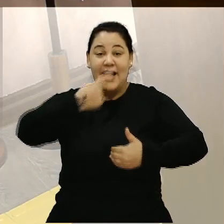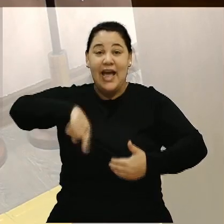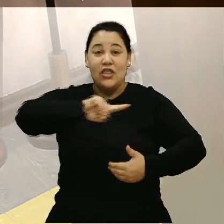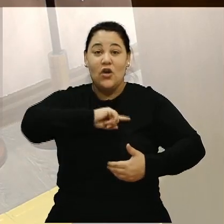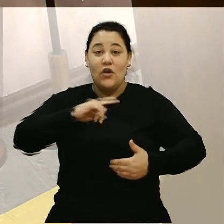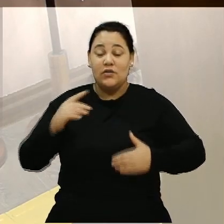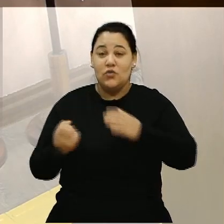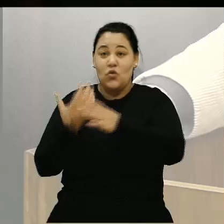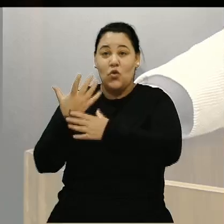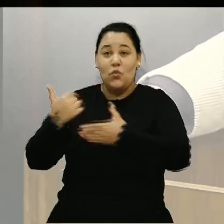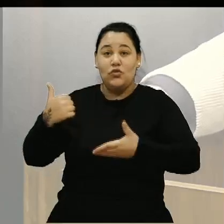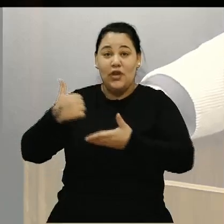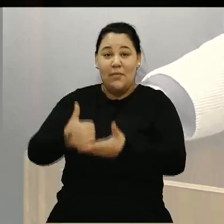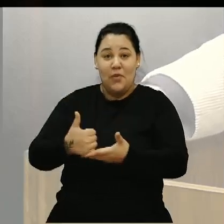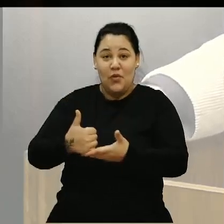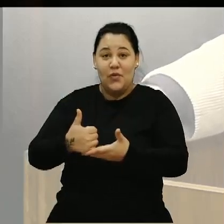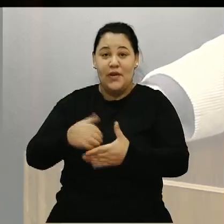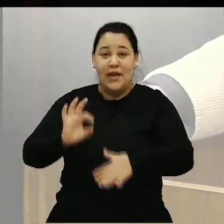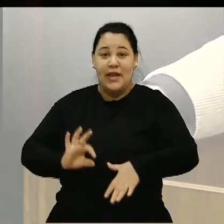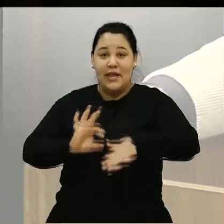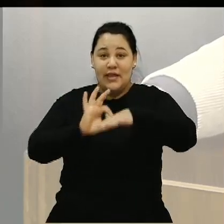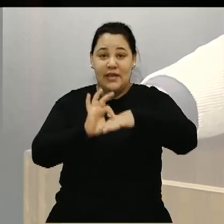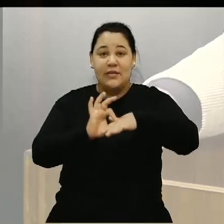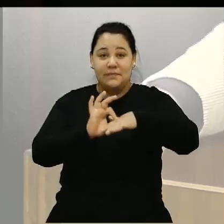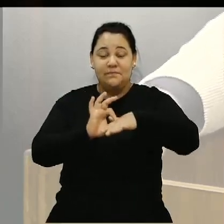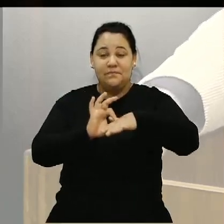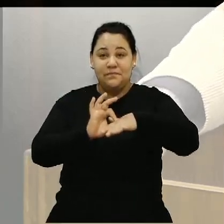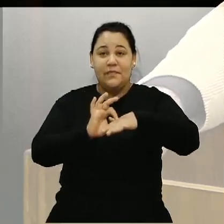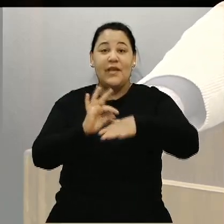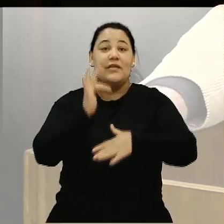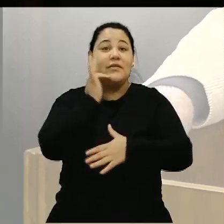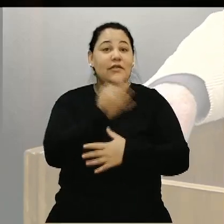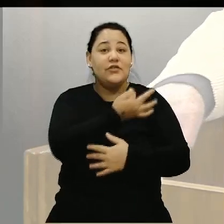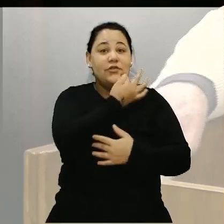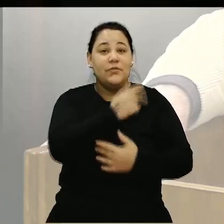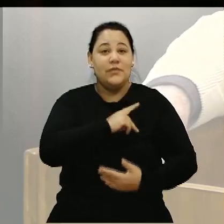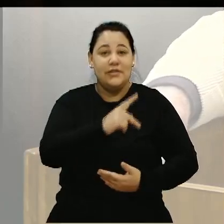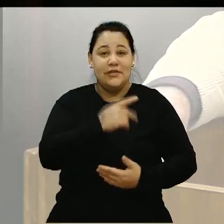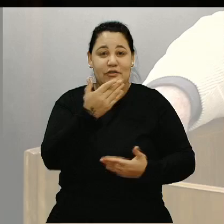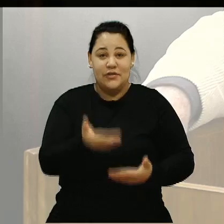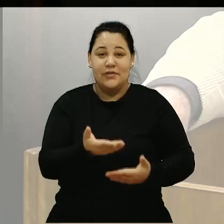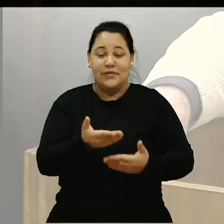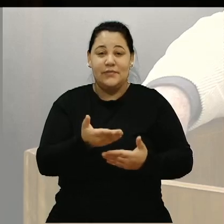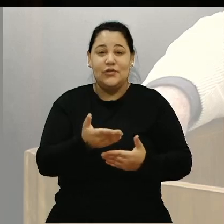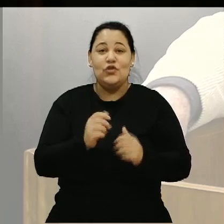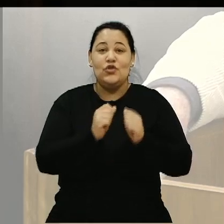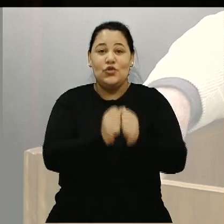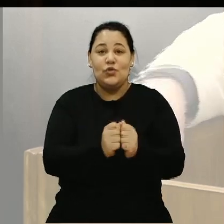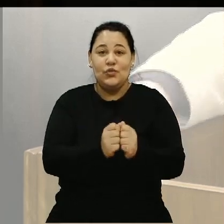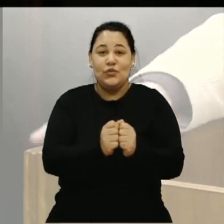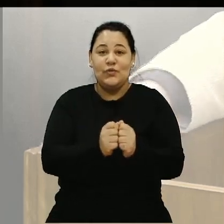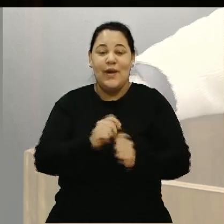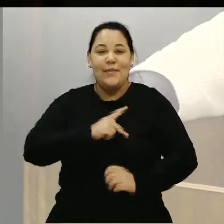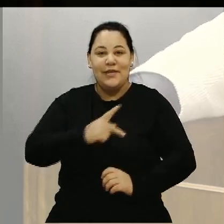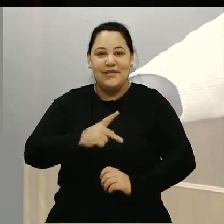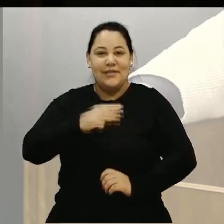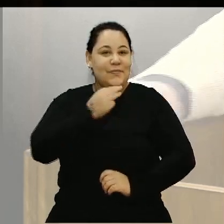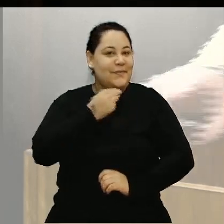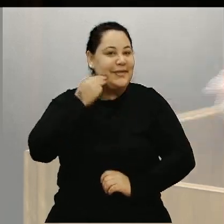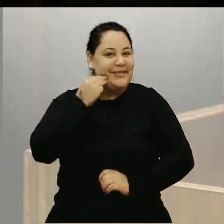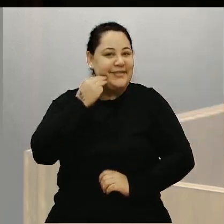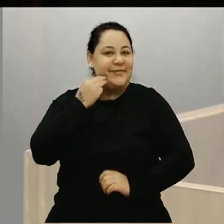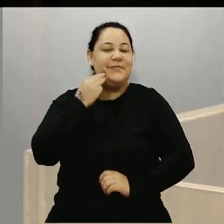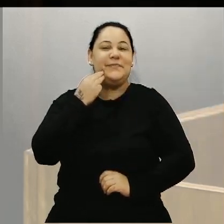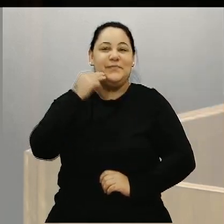frente parlamentar, liderada pela vereadora Tatiane Frias, o presidente, mais a presidente da casa, Marisol Santos,